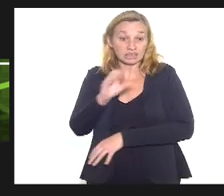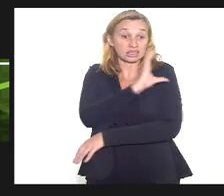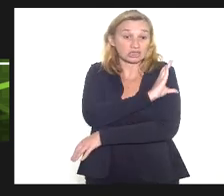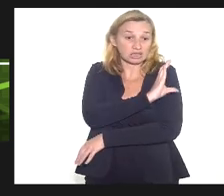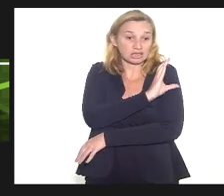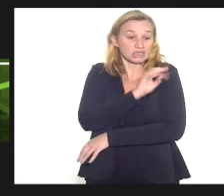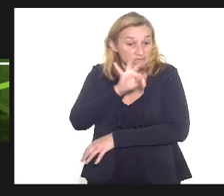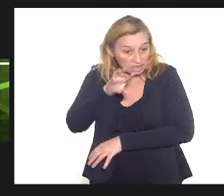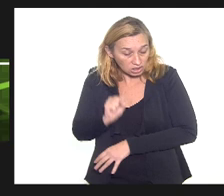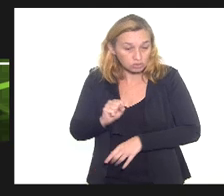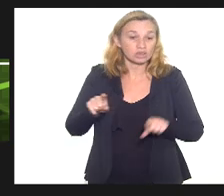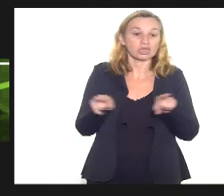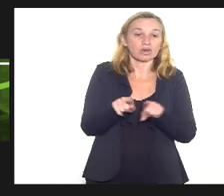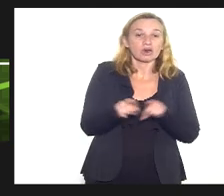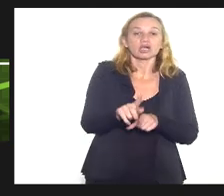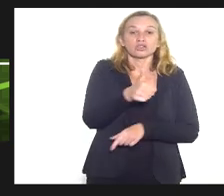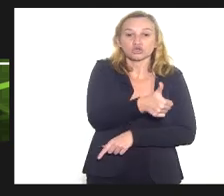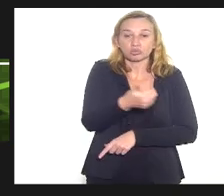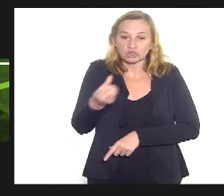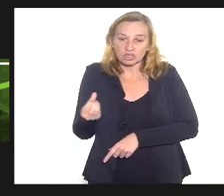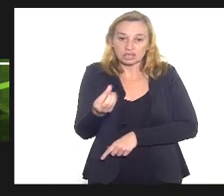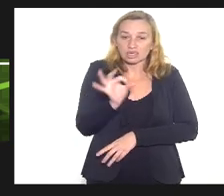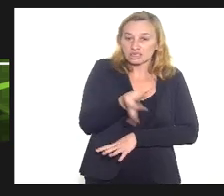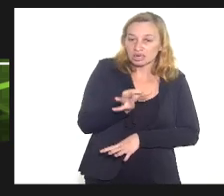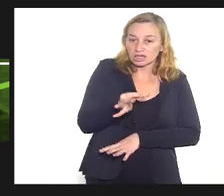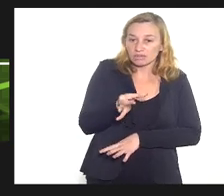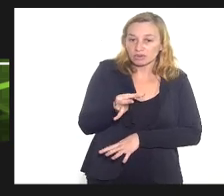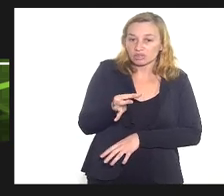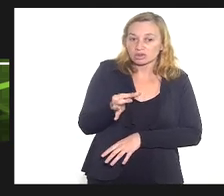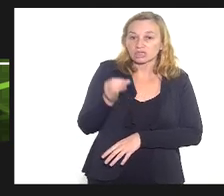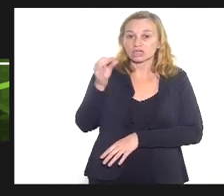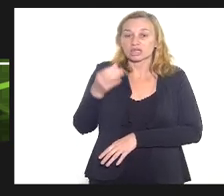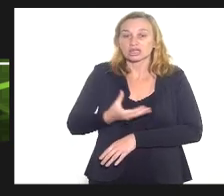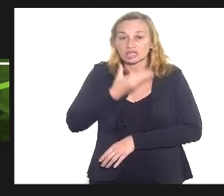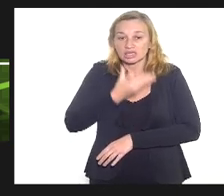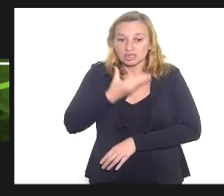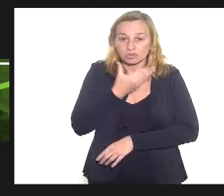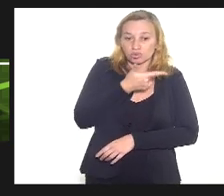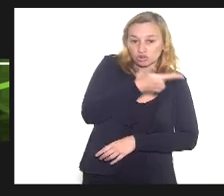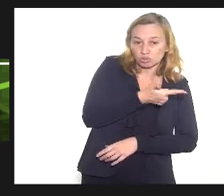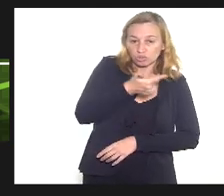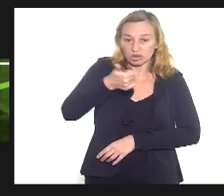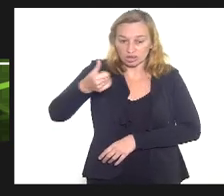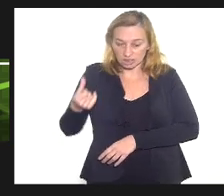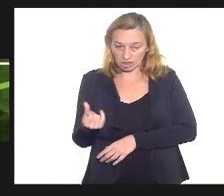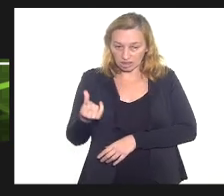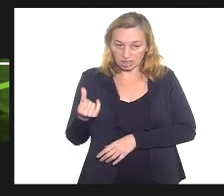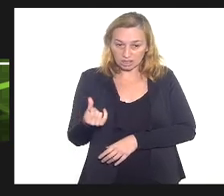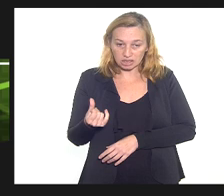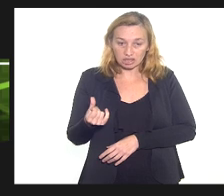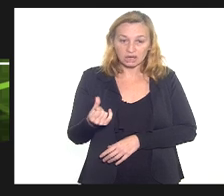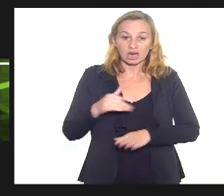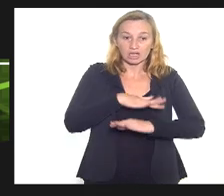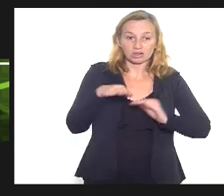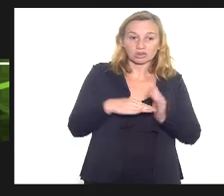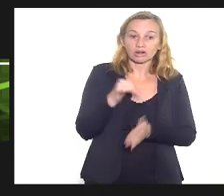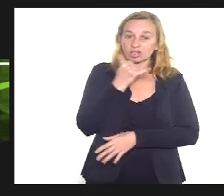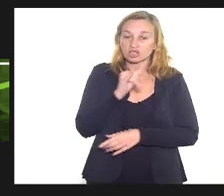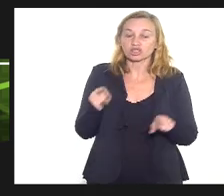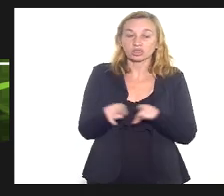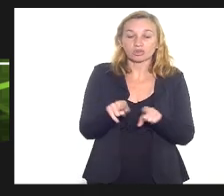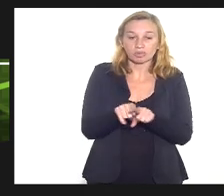Em 2016, mais especificamente em dezembro de 2016, a Total Energy e a